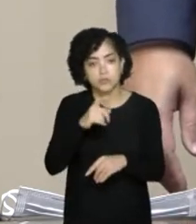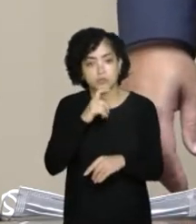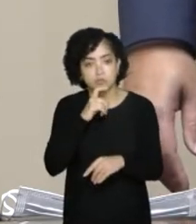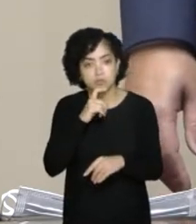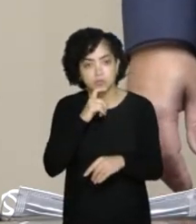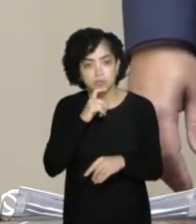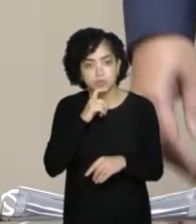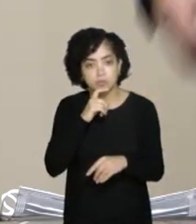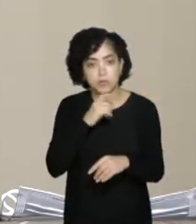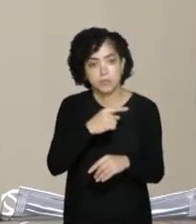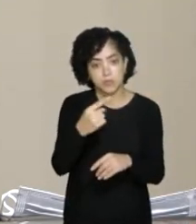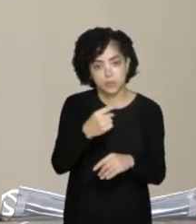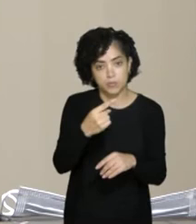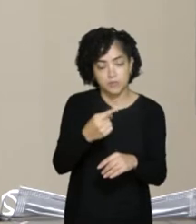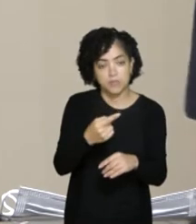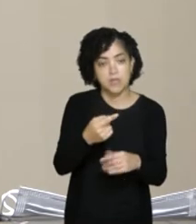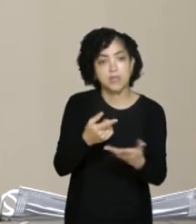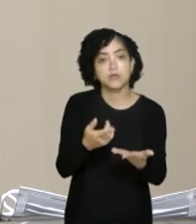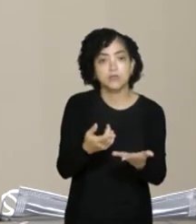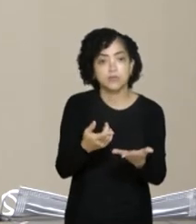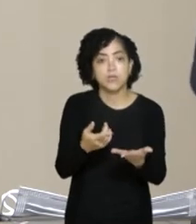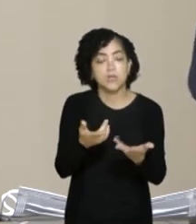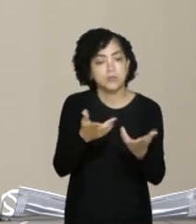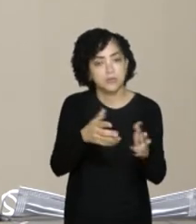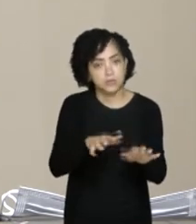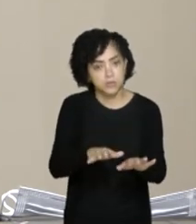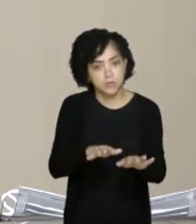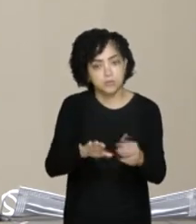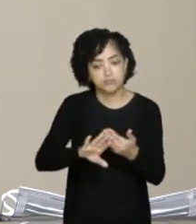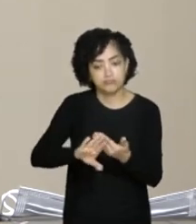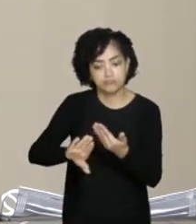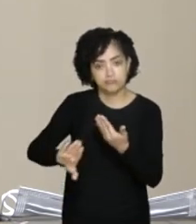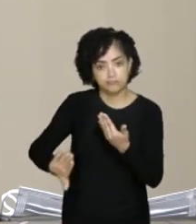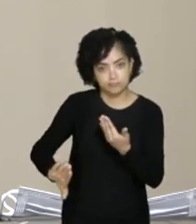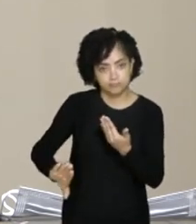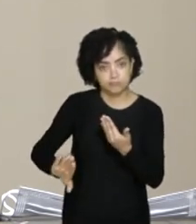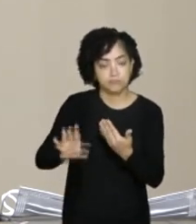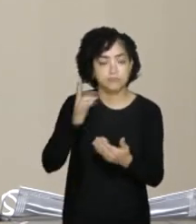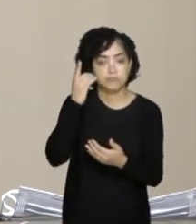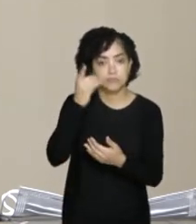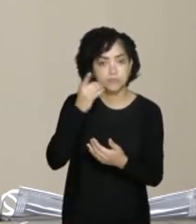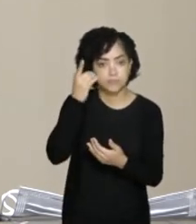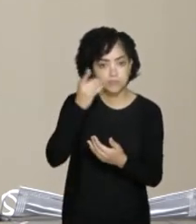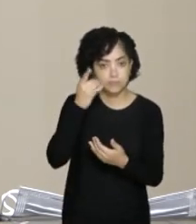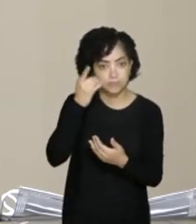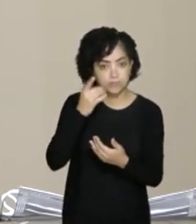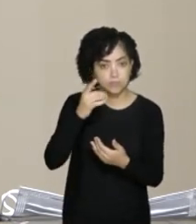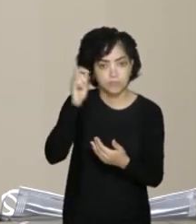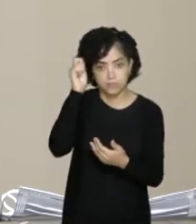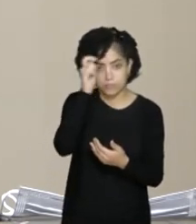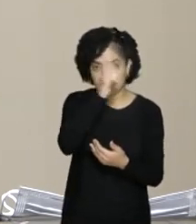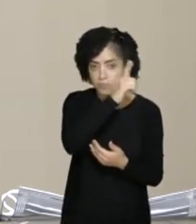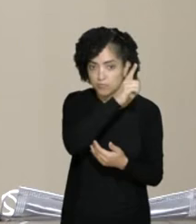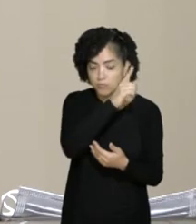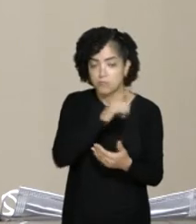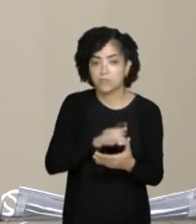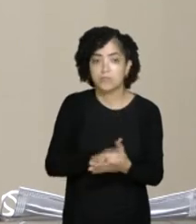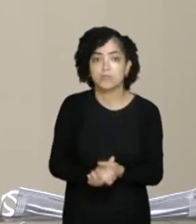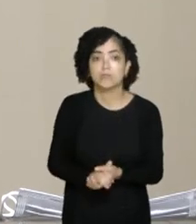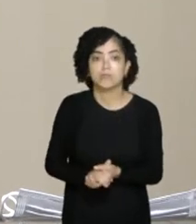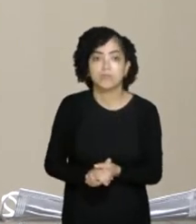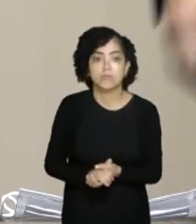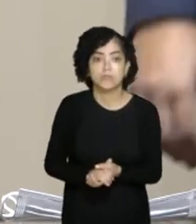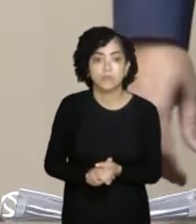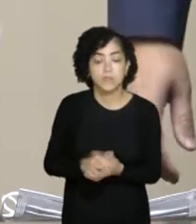declínio do primeiro suplente em decorrência do afastamento do deputado Altair Silva, para tratar